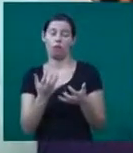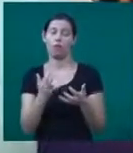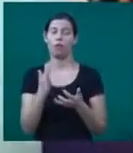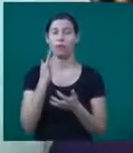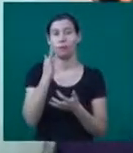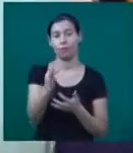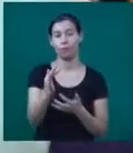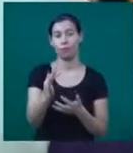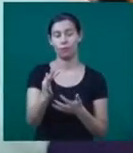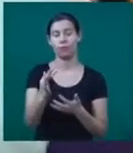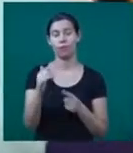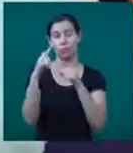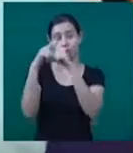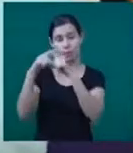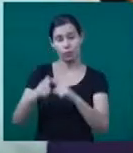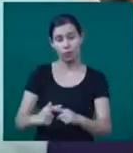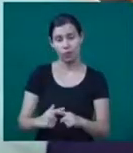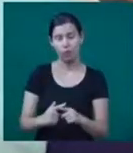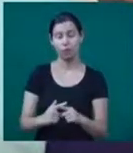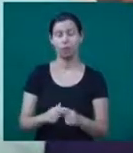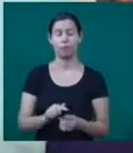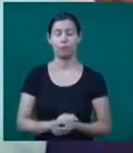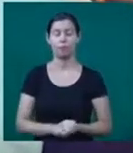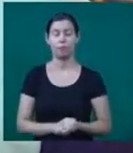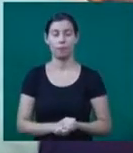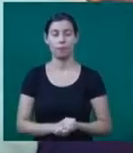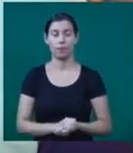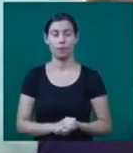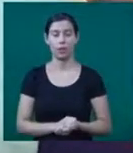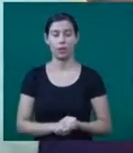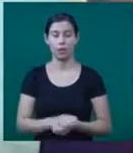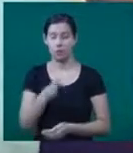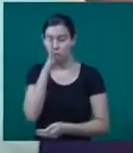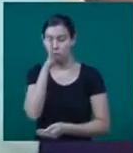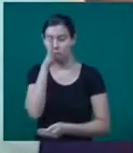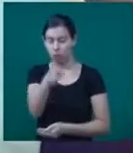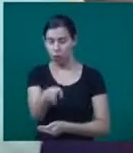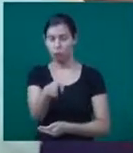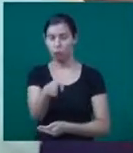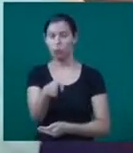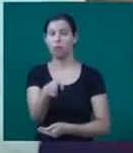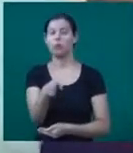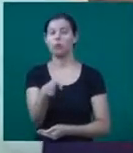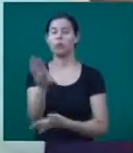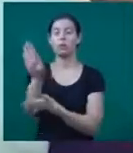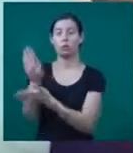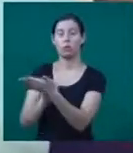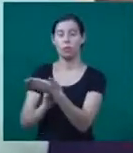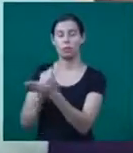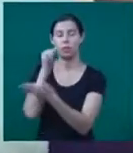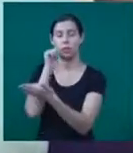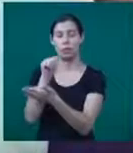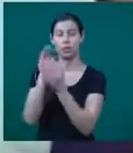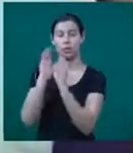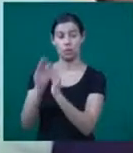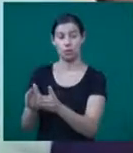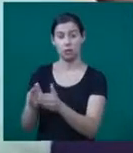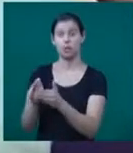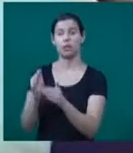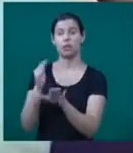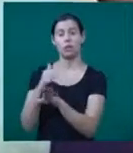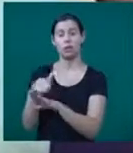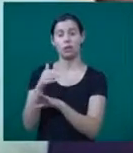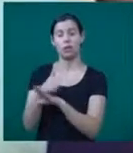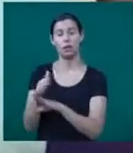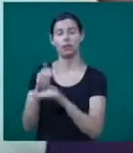competição, um objetivo maior, se elas querem focar nas meninas que já estão competindo em competições oficiais para poder estar integrando no grupo